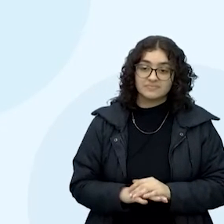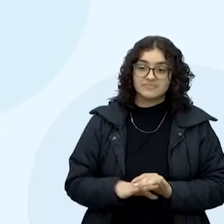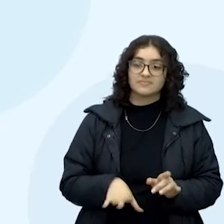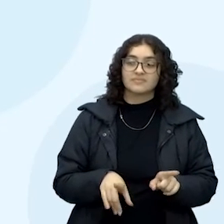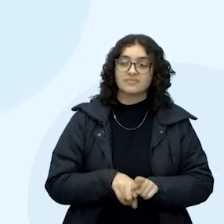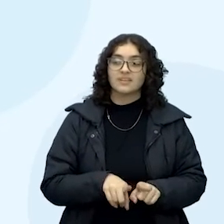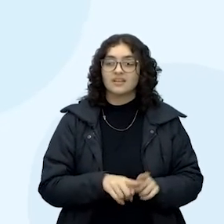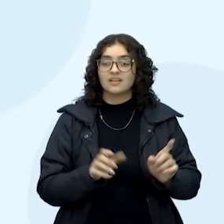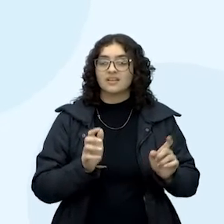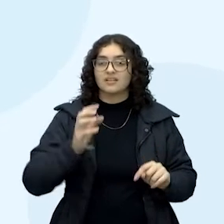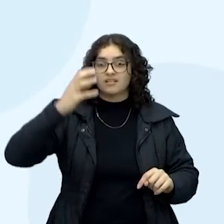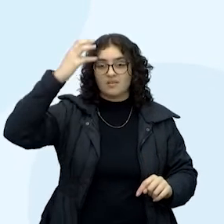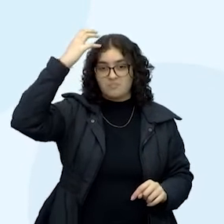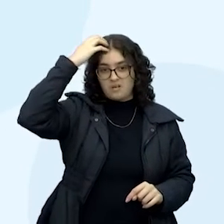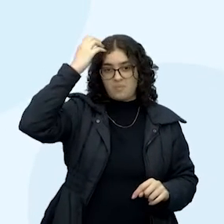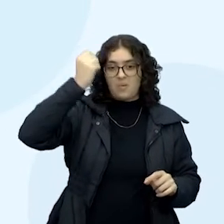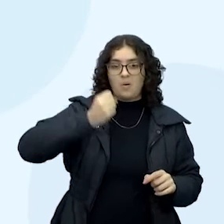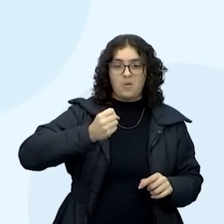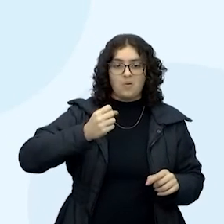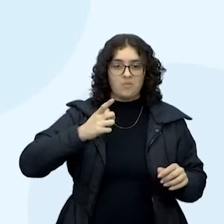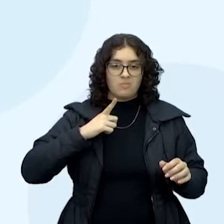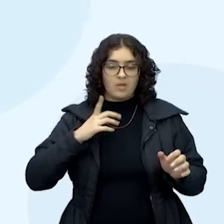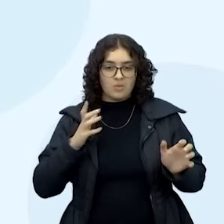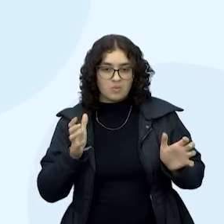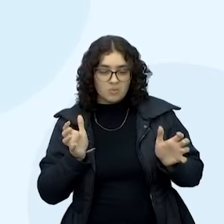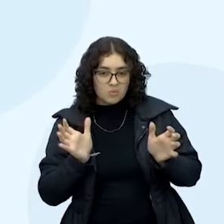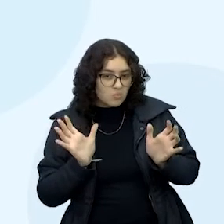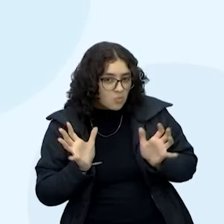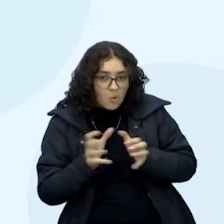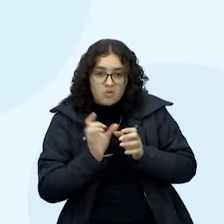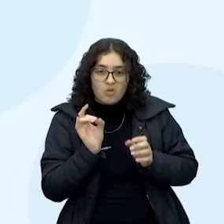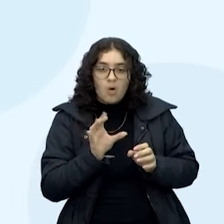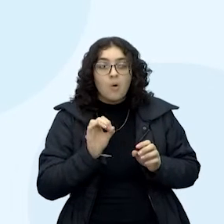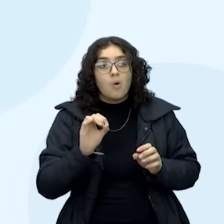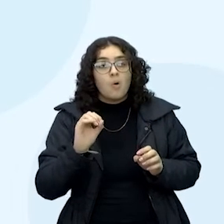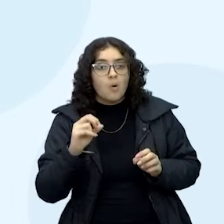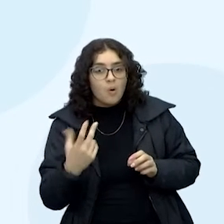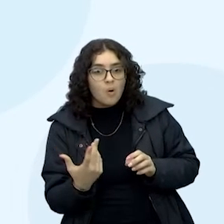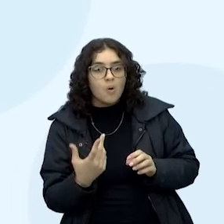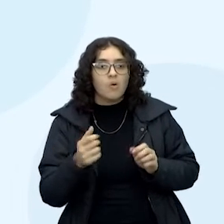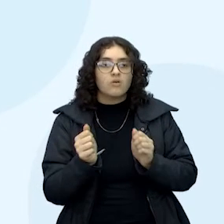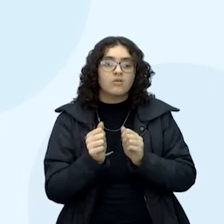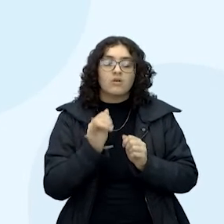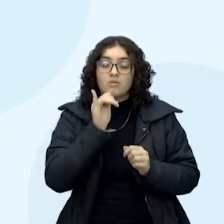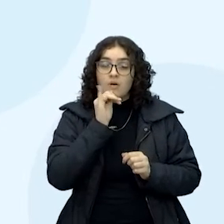monarquia pode ser absoluta ou constitucional. Na primeira, o poder é